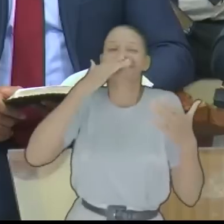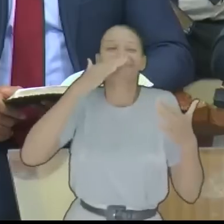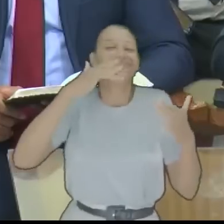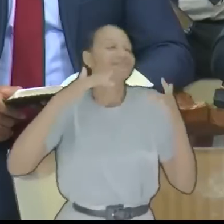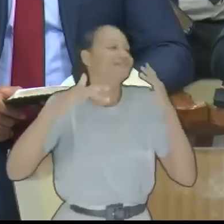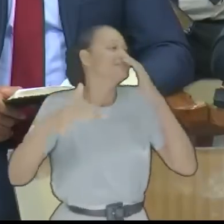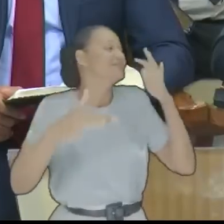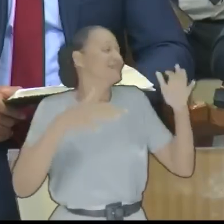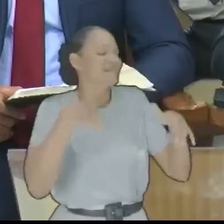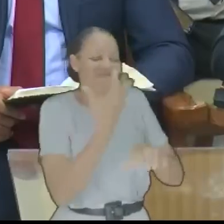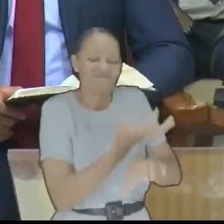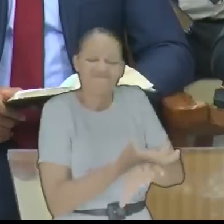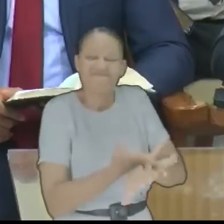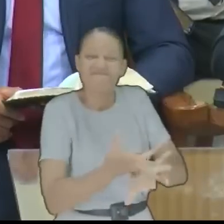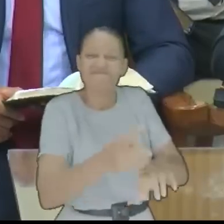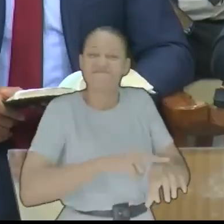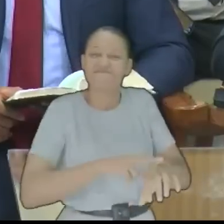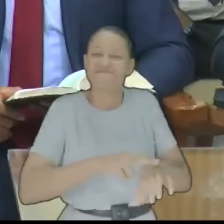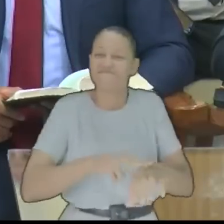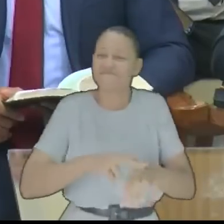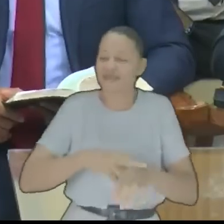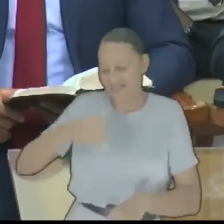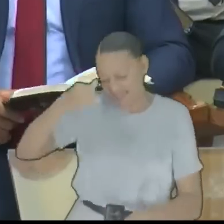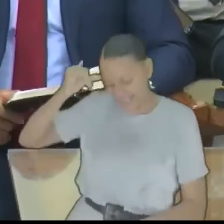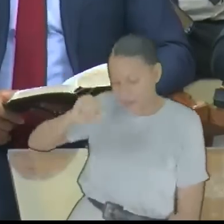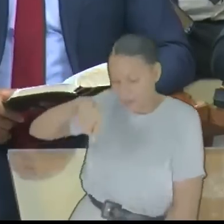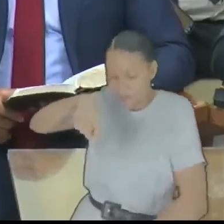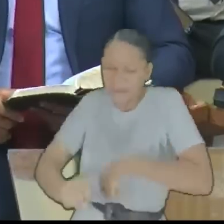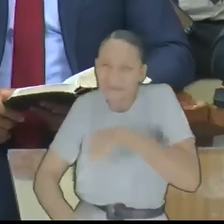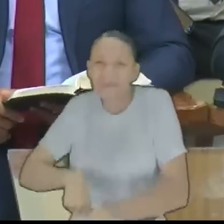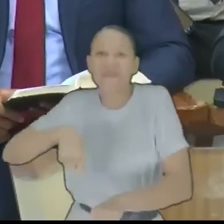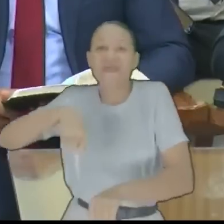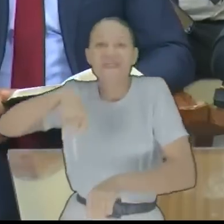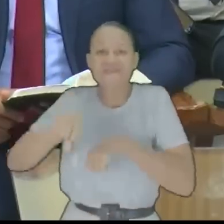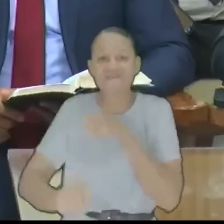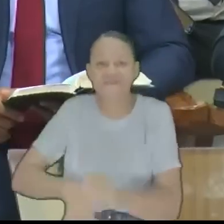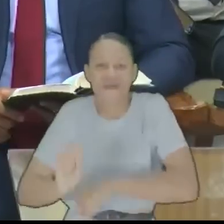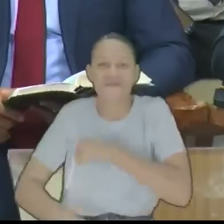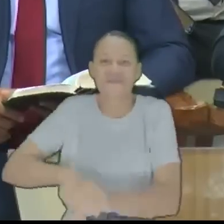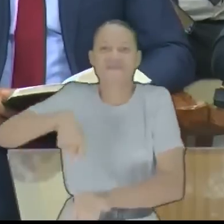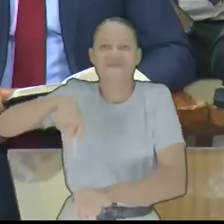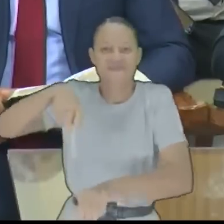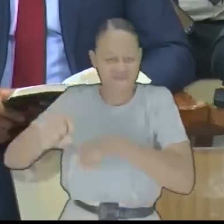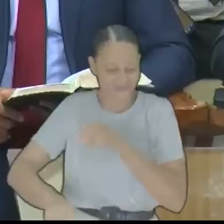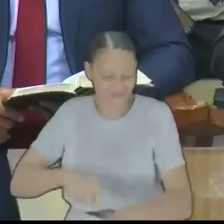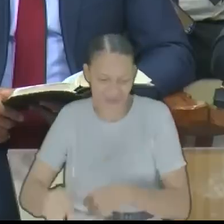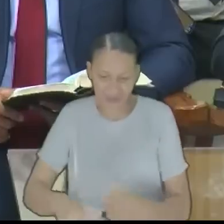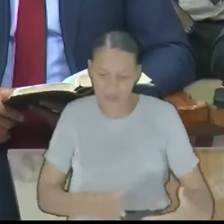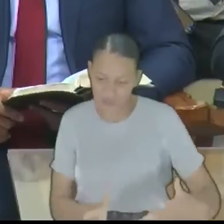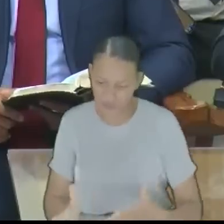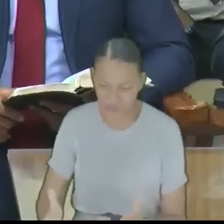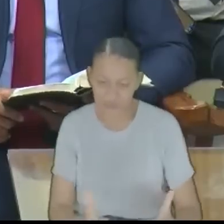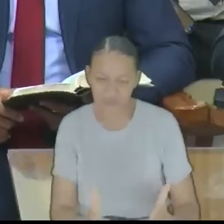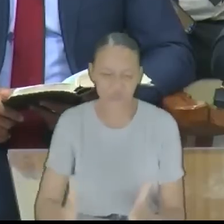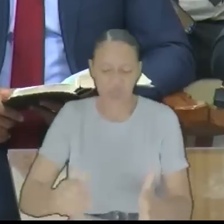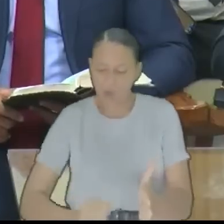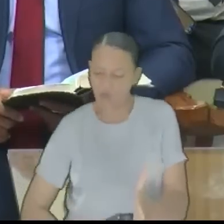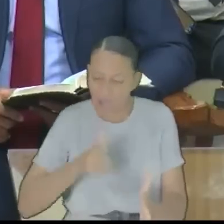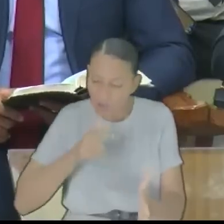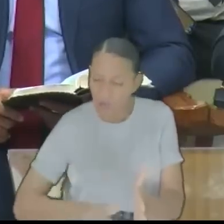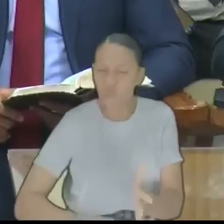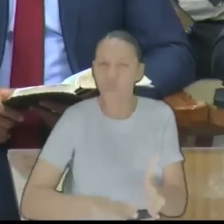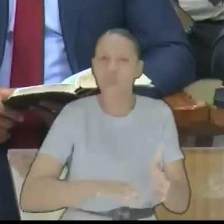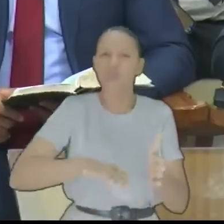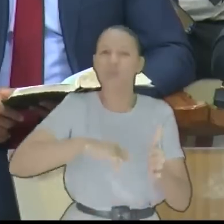aquele capim verde, o gado saltando de alegria, os rios e os riachos temporãos cheios de